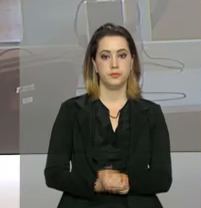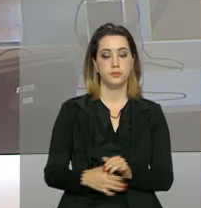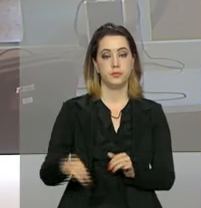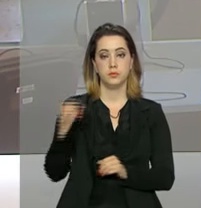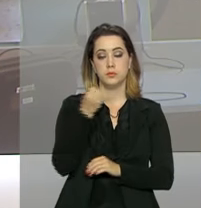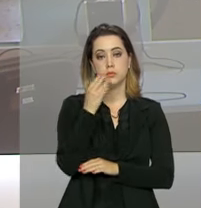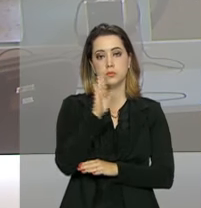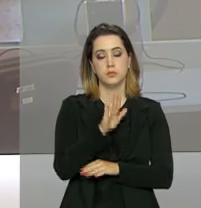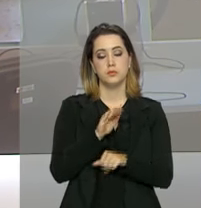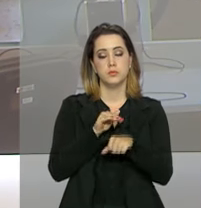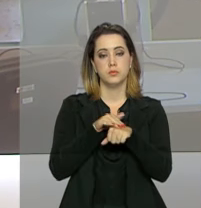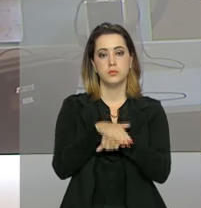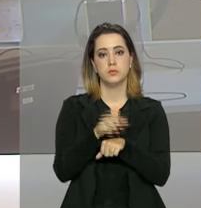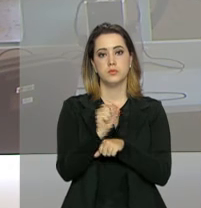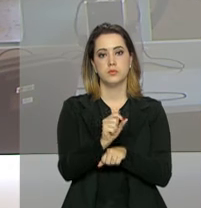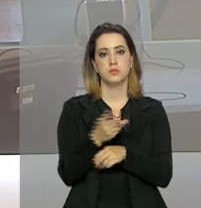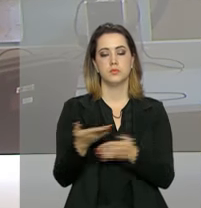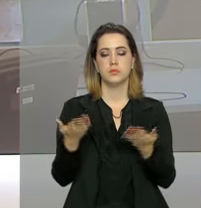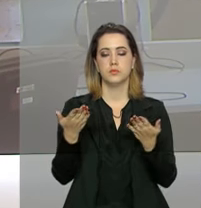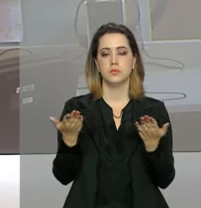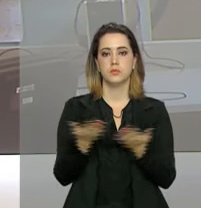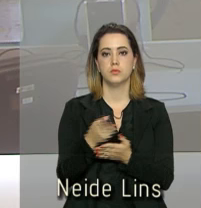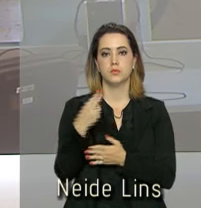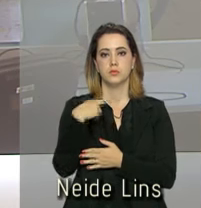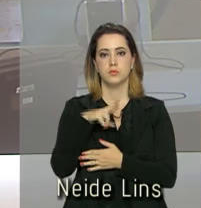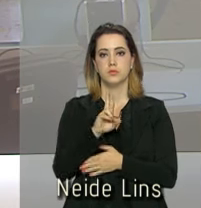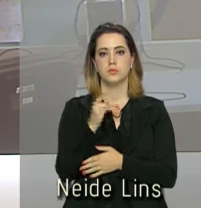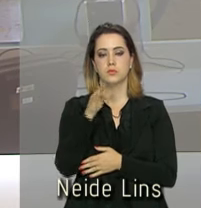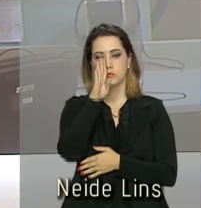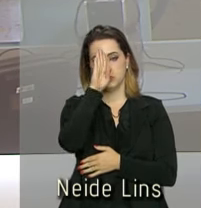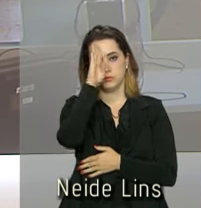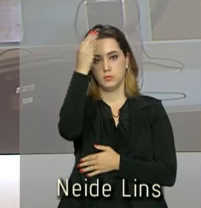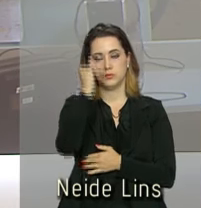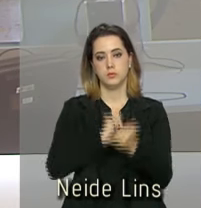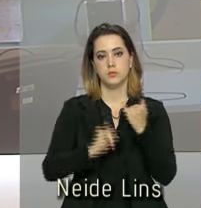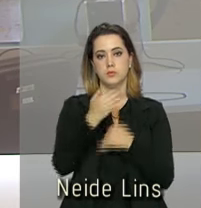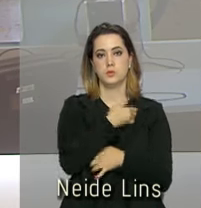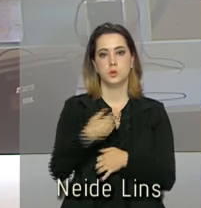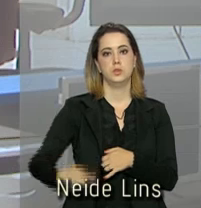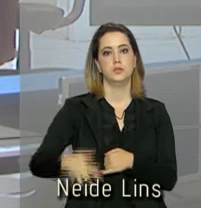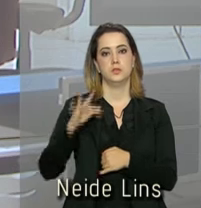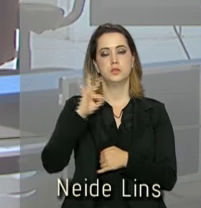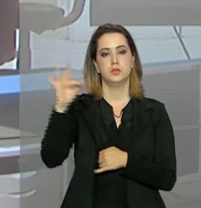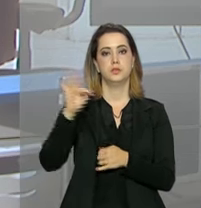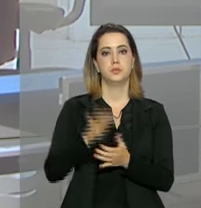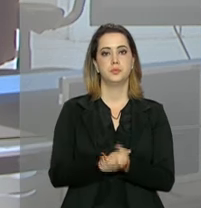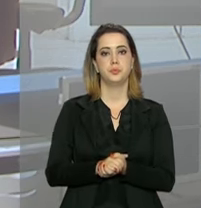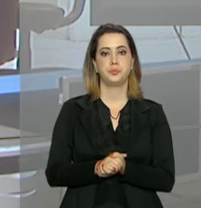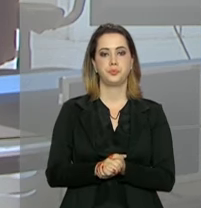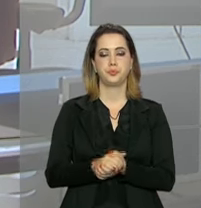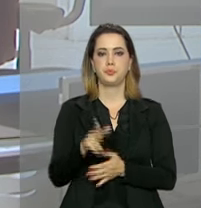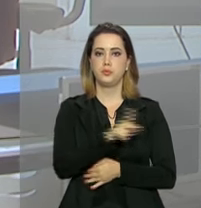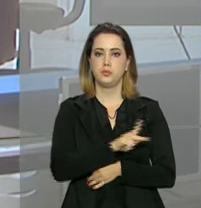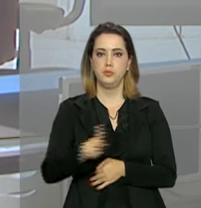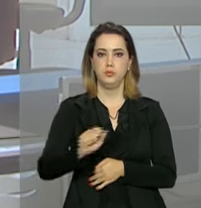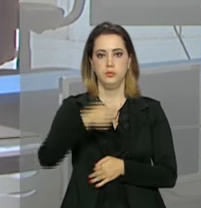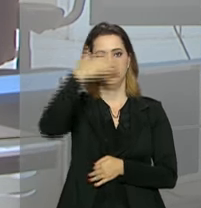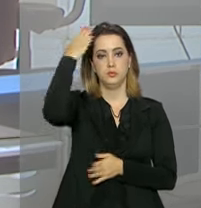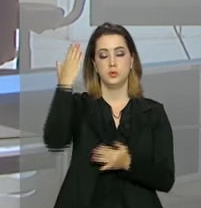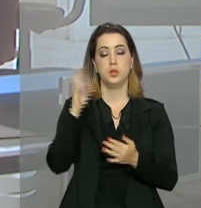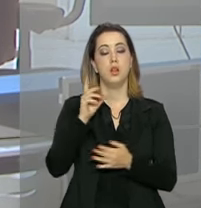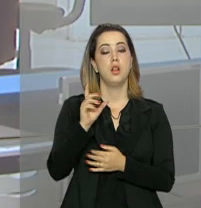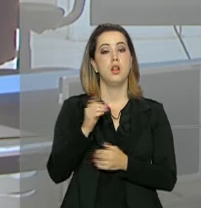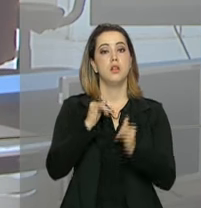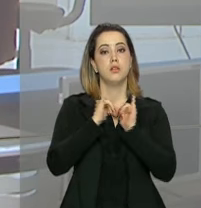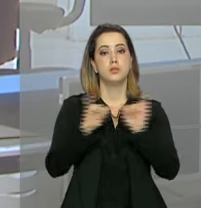Olá, boa noite. Estamos de volta com o repórter NBR e as principais notícias do governo federal. O presidente Michel Temer lançou esta